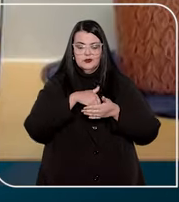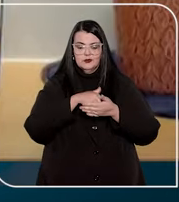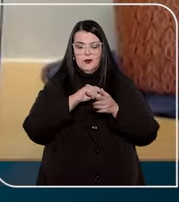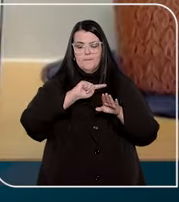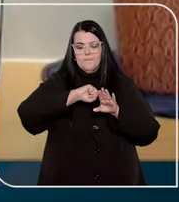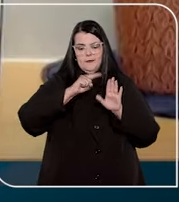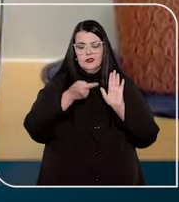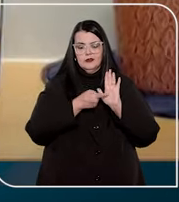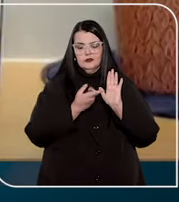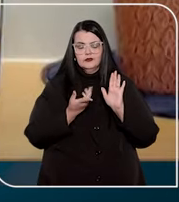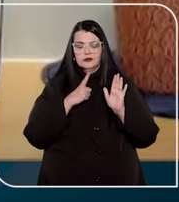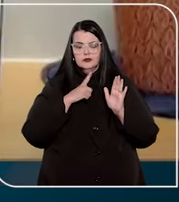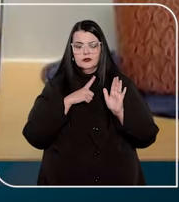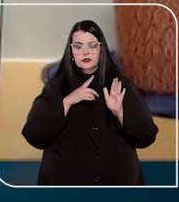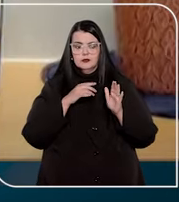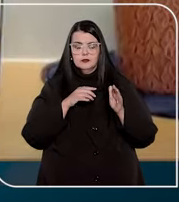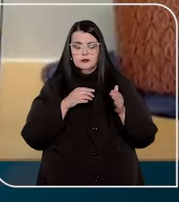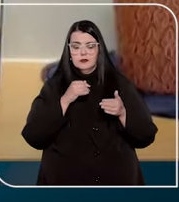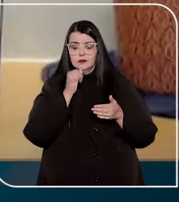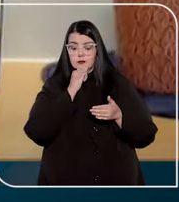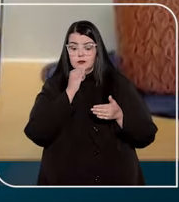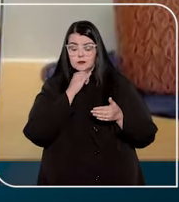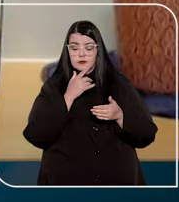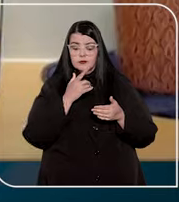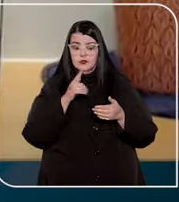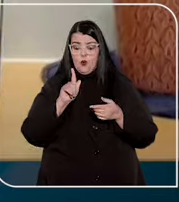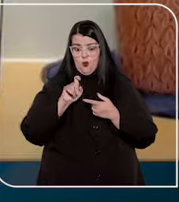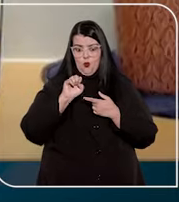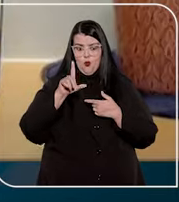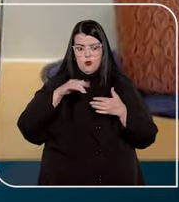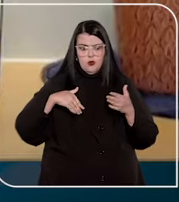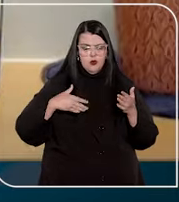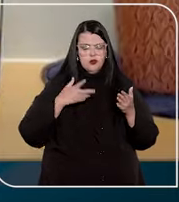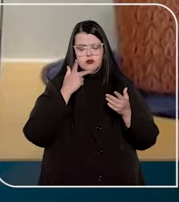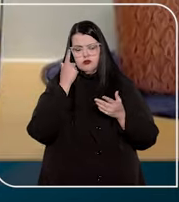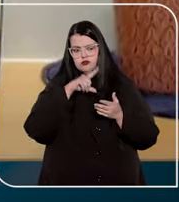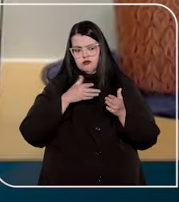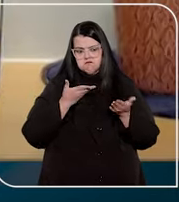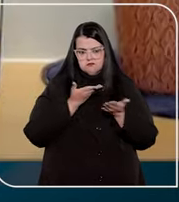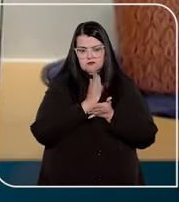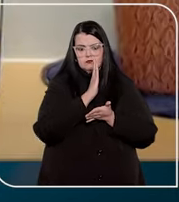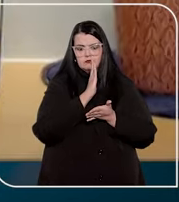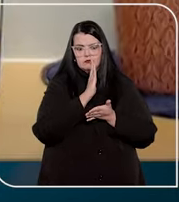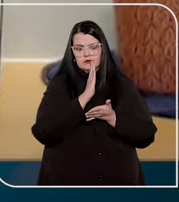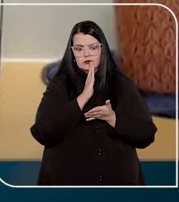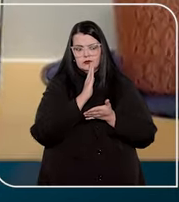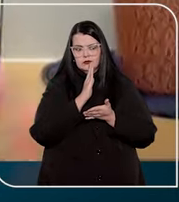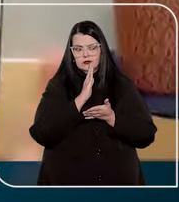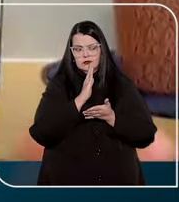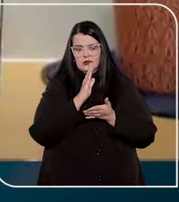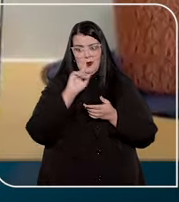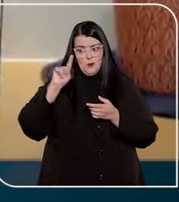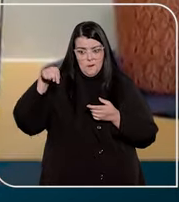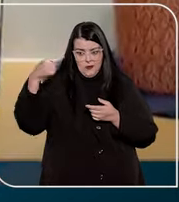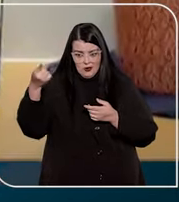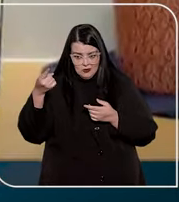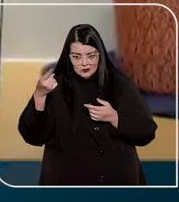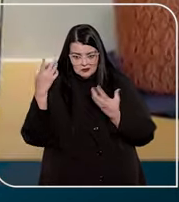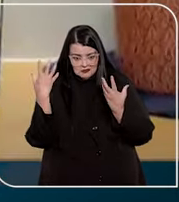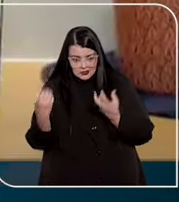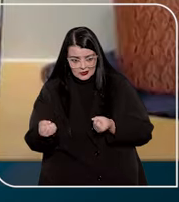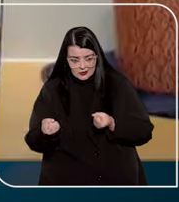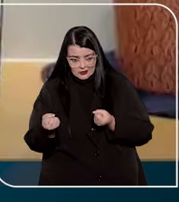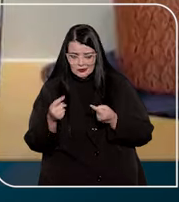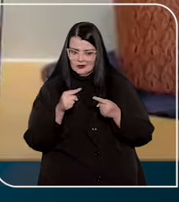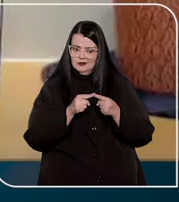como a parte faz um gol num jogo atual e quer que esse gol valha pro jogo anterior. Não, o jogo anterior já